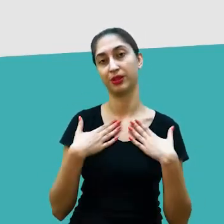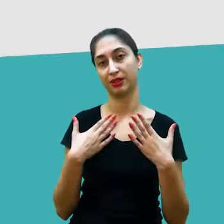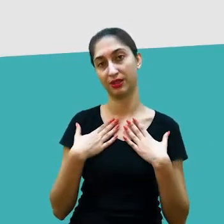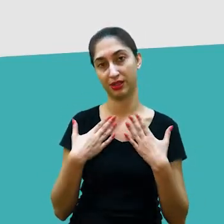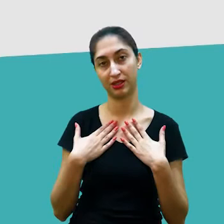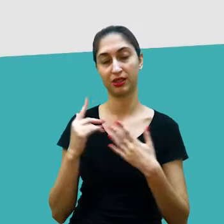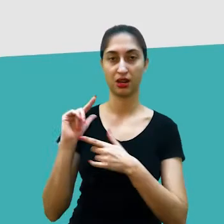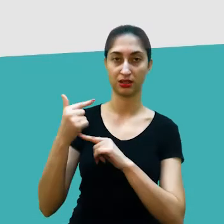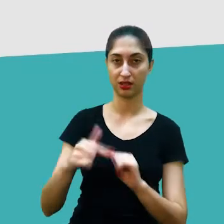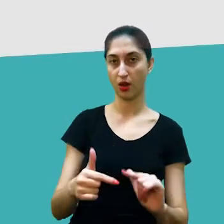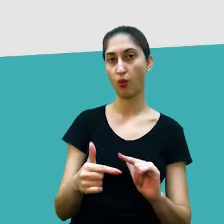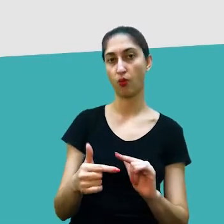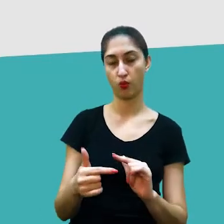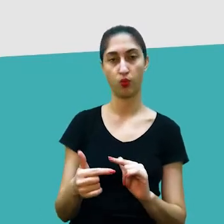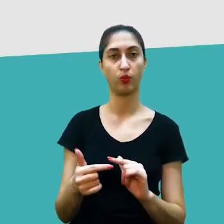as tradições